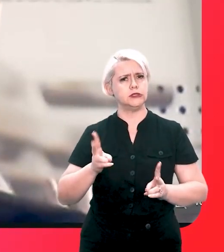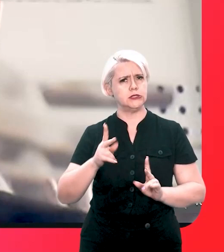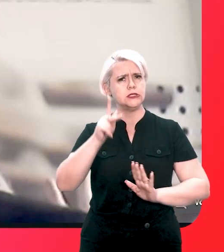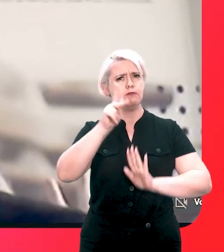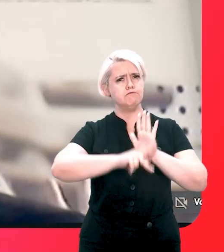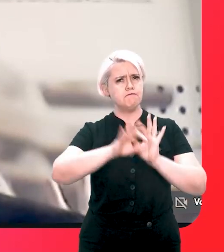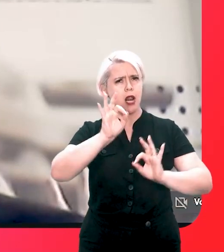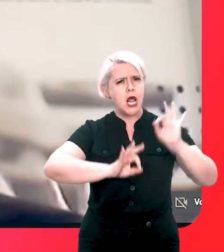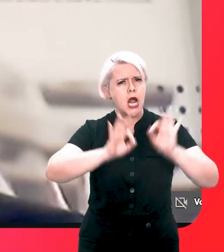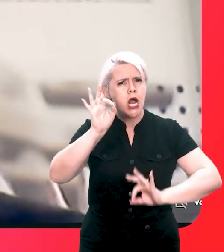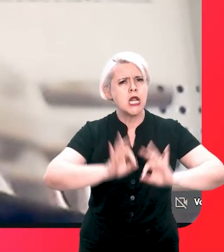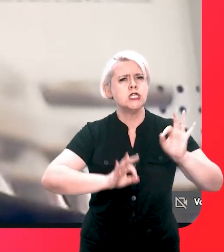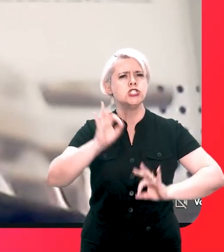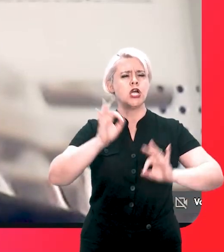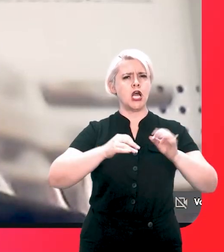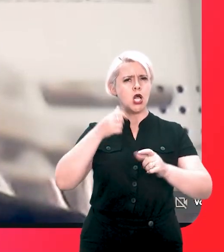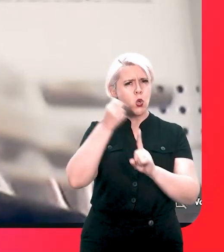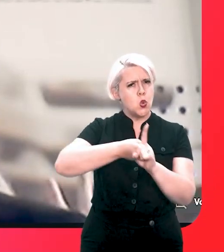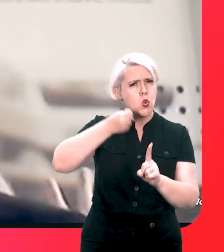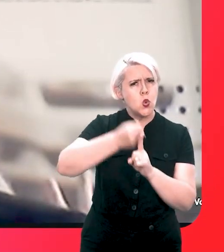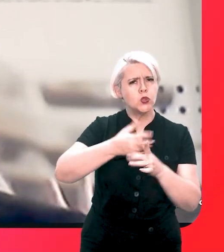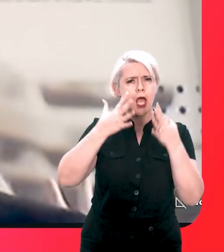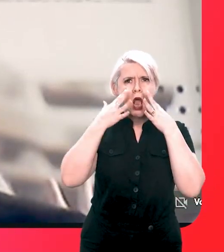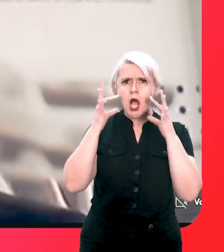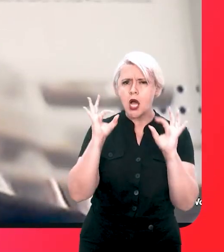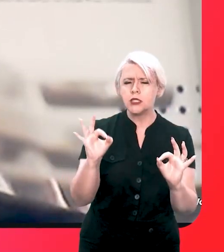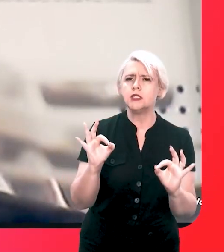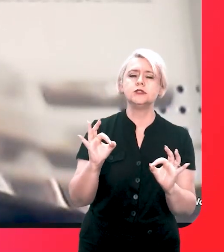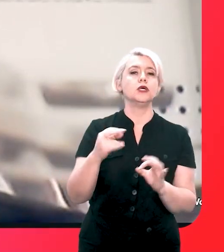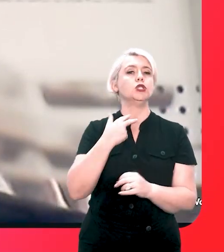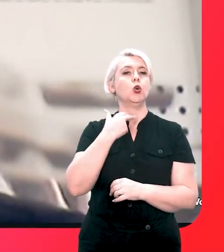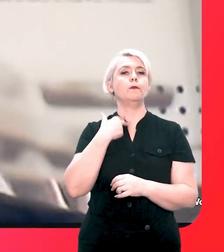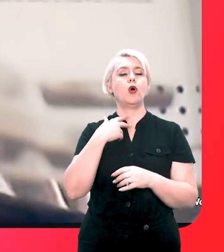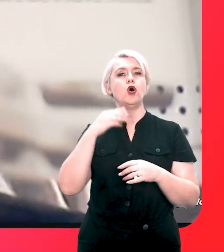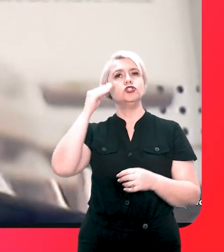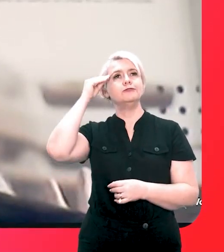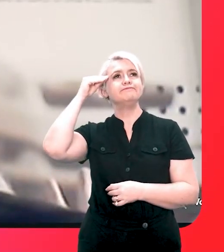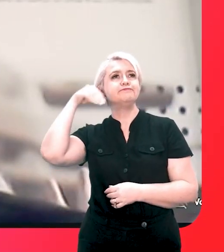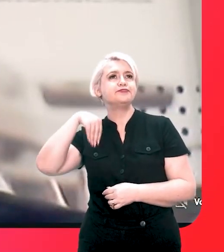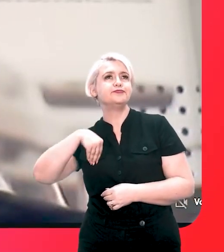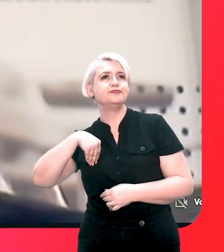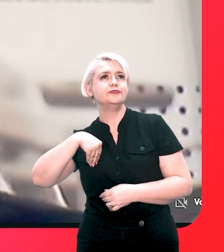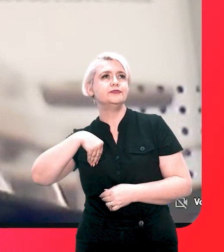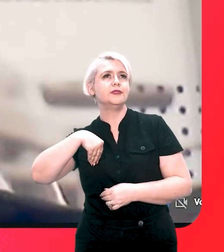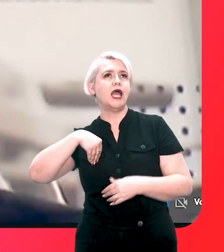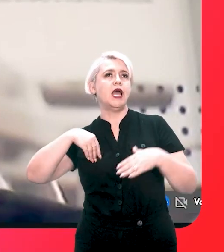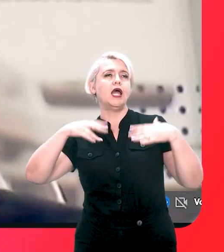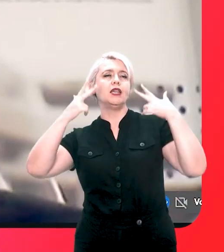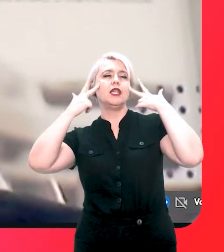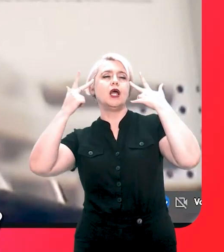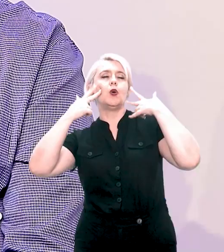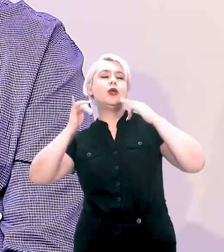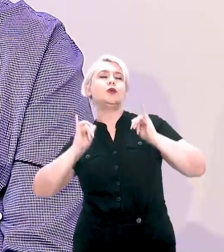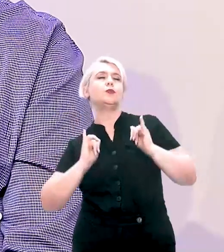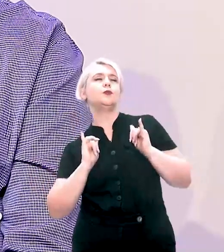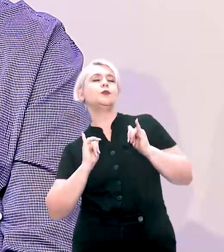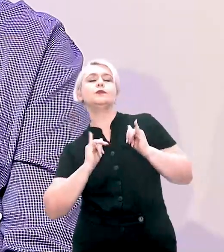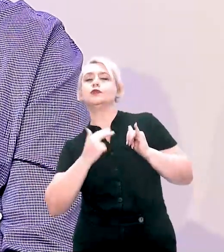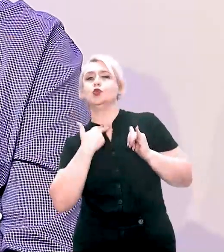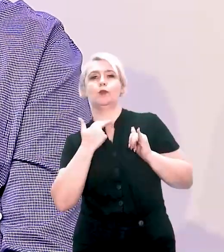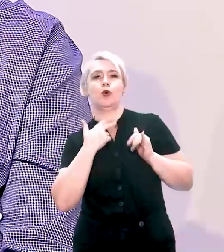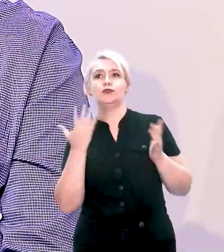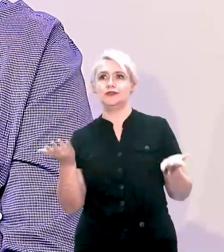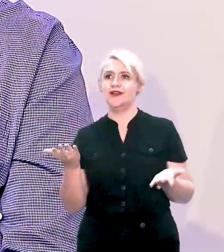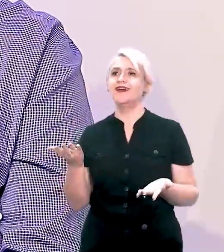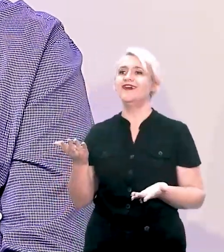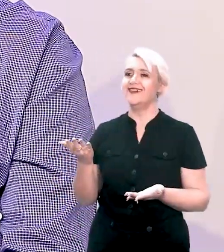que lutar, tem que estar atento, não pode deitar no berço, né, cara? Petri,